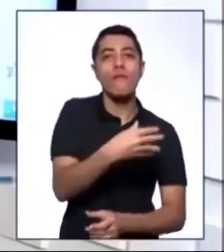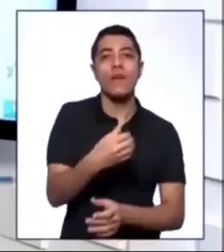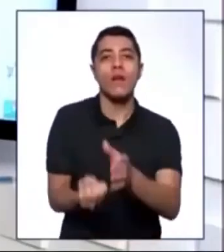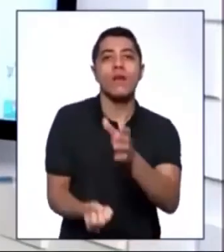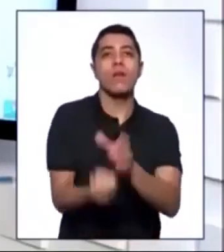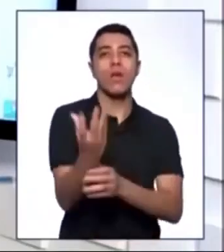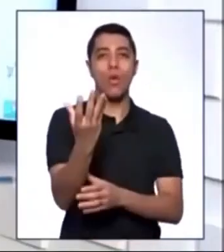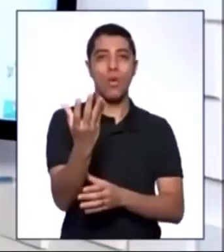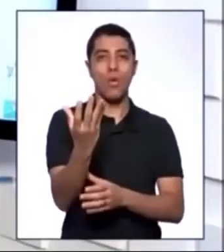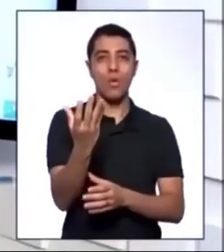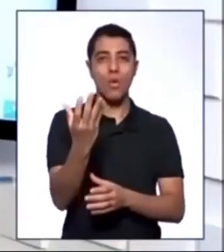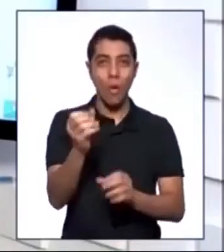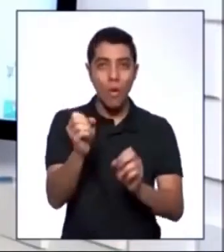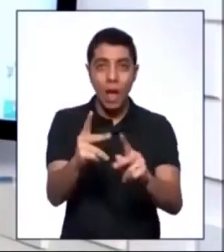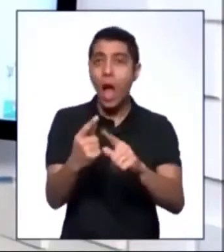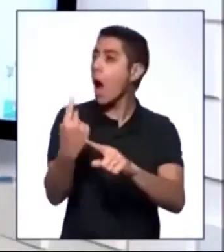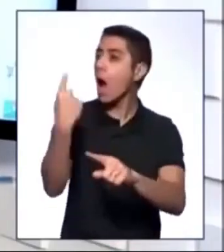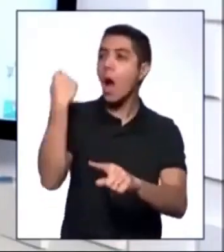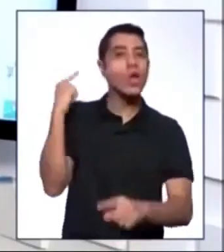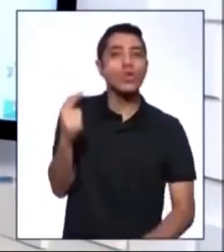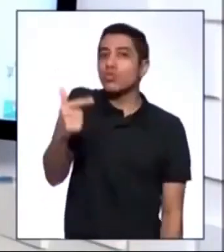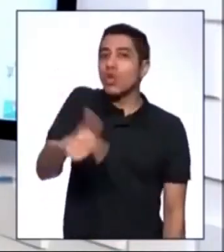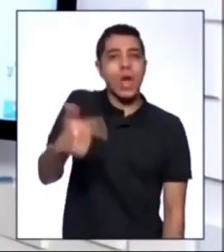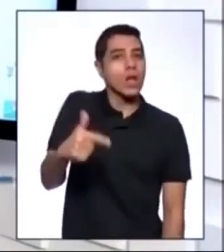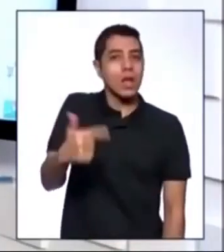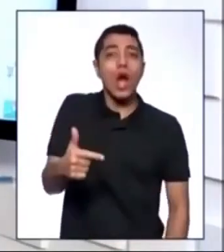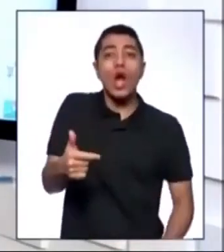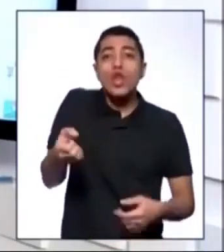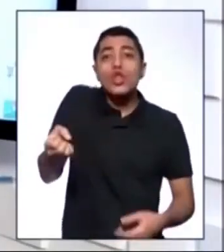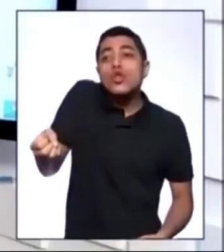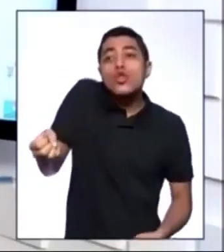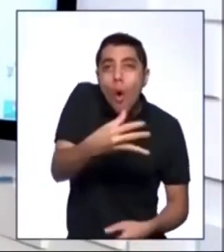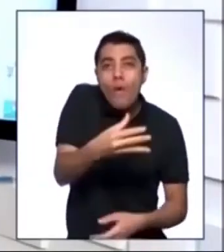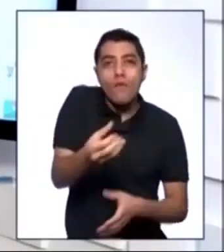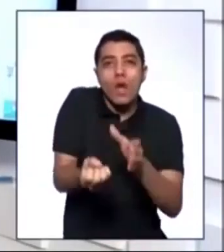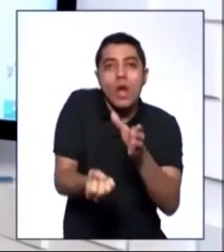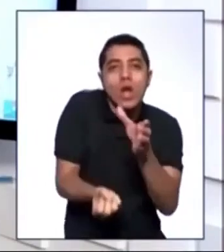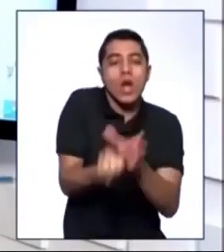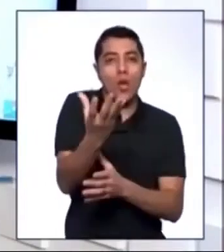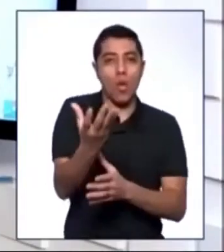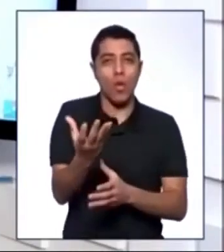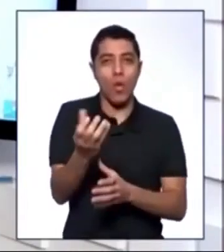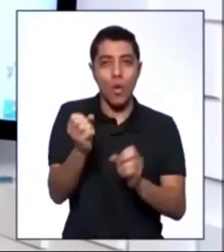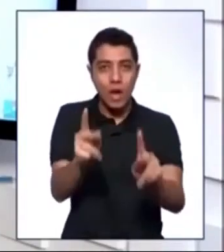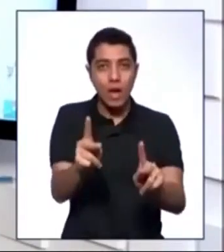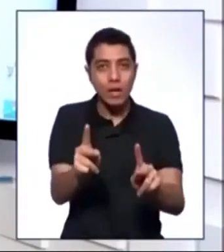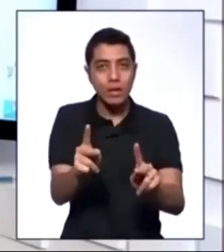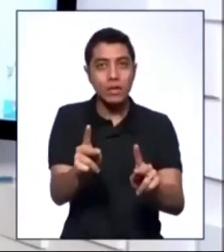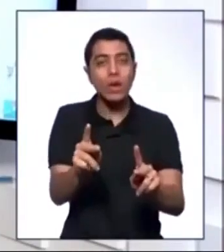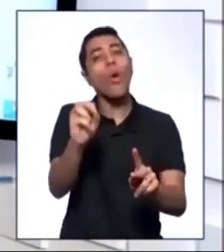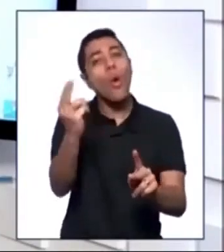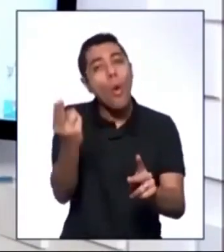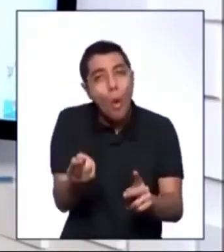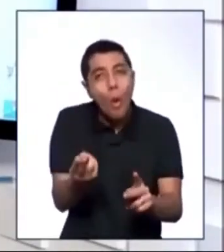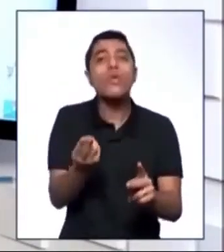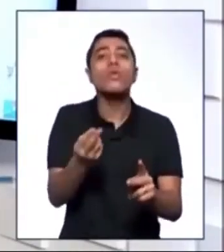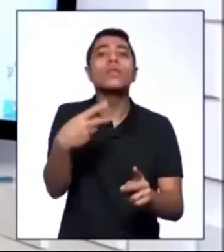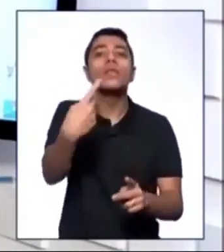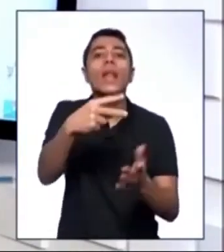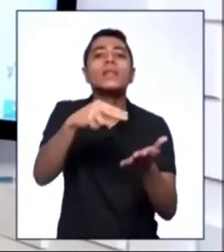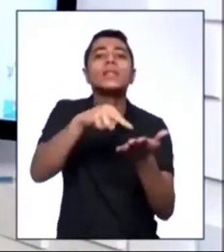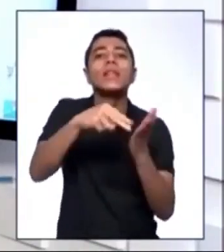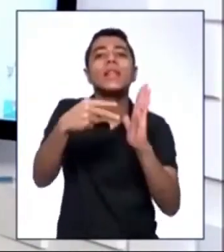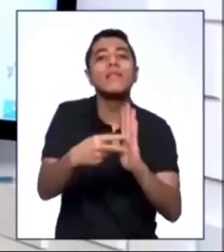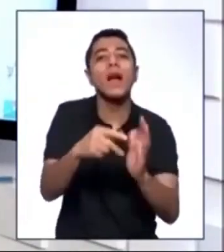uma palavra criada ou é uma palavra nova em relação a sentido. Então a gente precisa lembrar que as